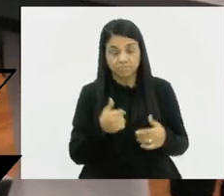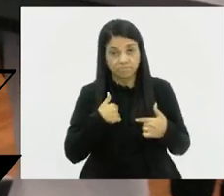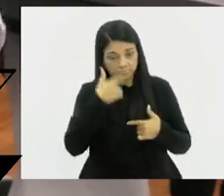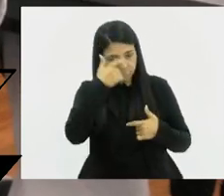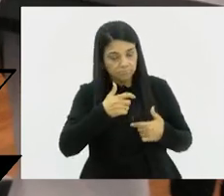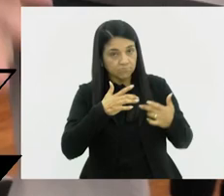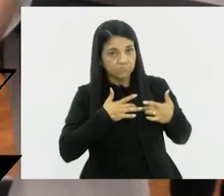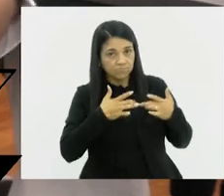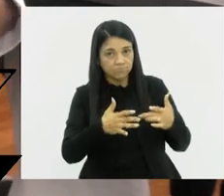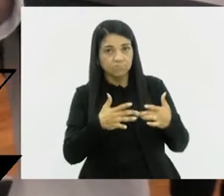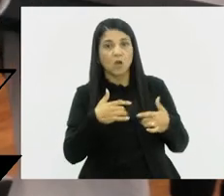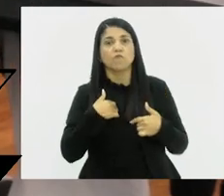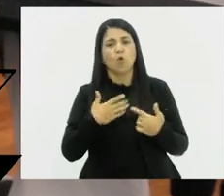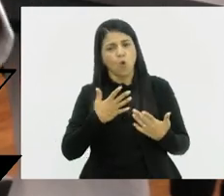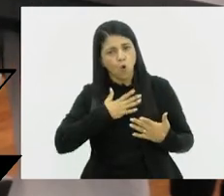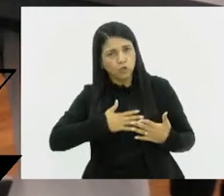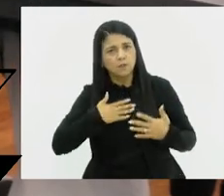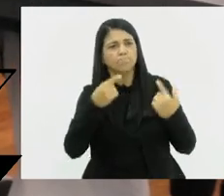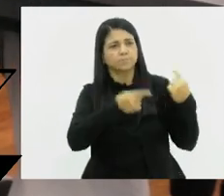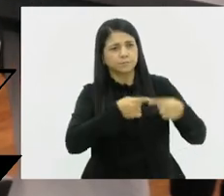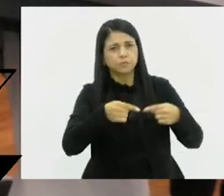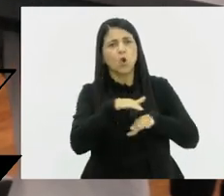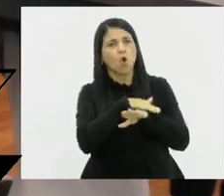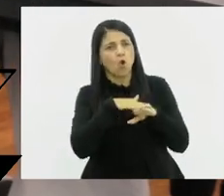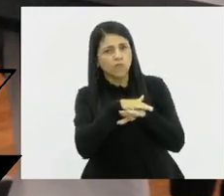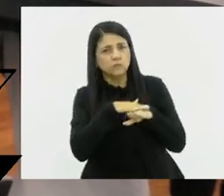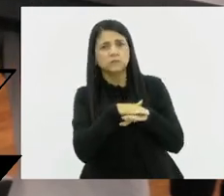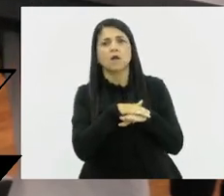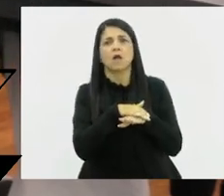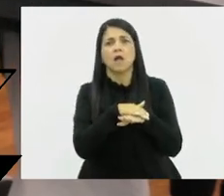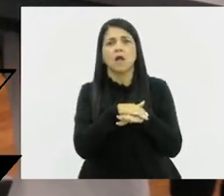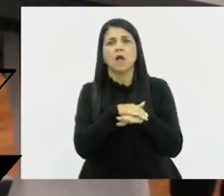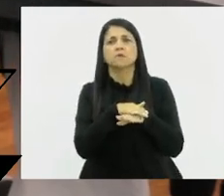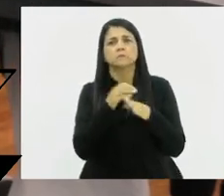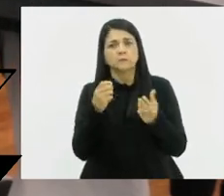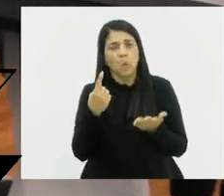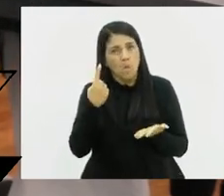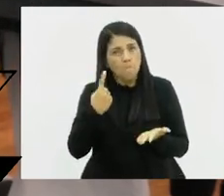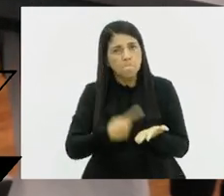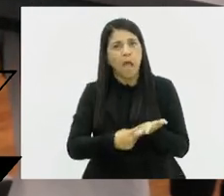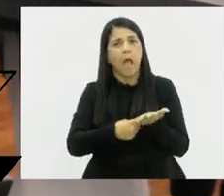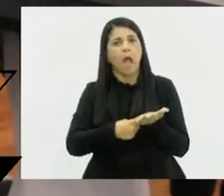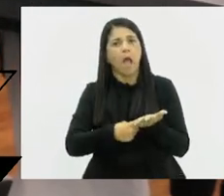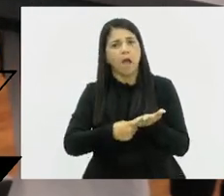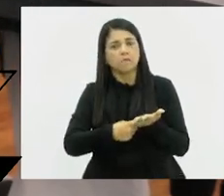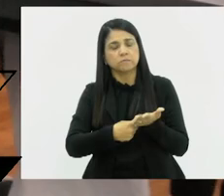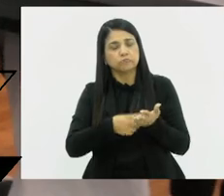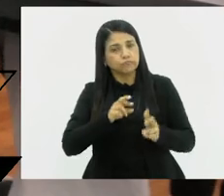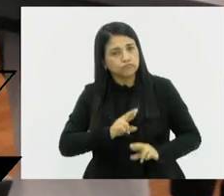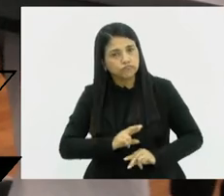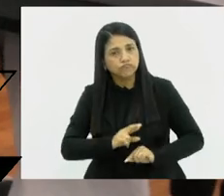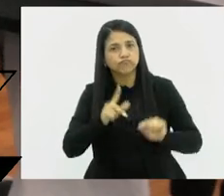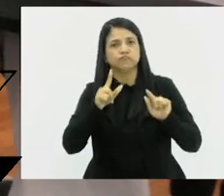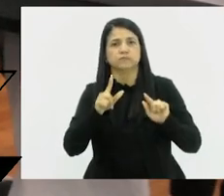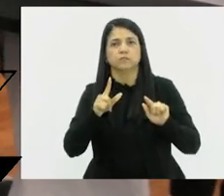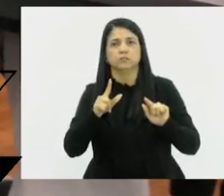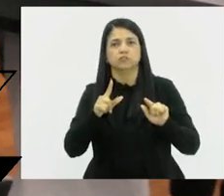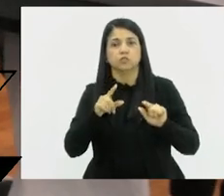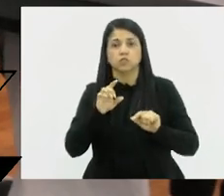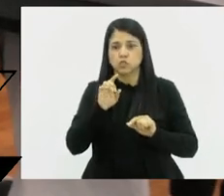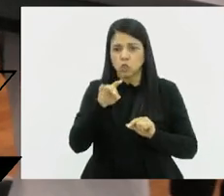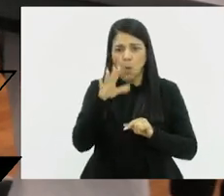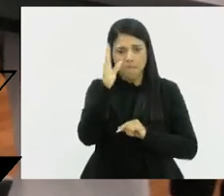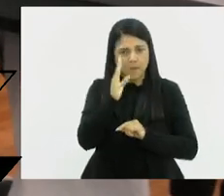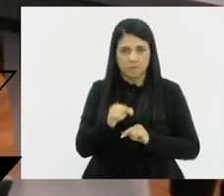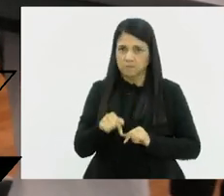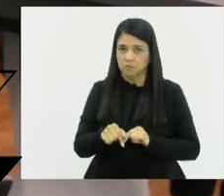disposição, vou gostar de debater, conversar e podemos fazer um marco, algo diferente, que não fique só no Brasil, mas que